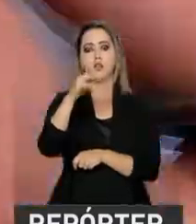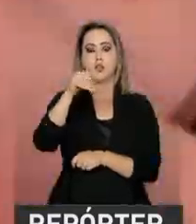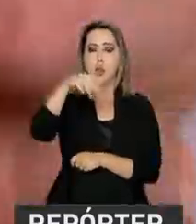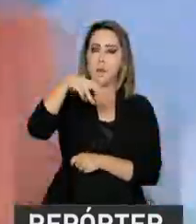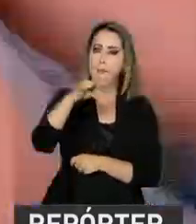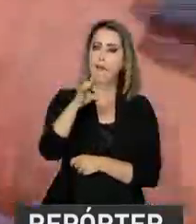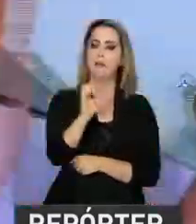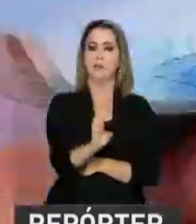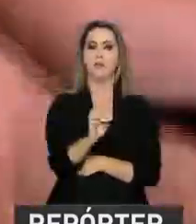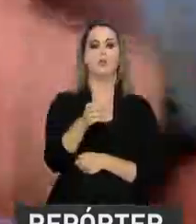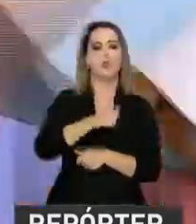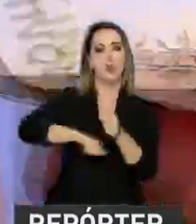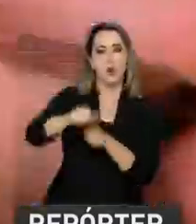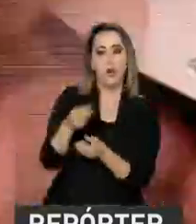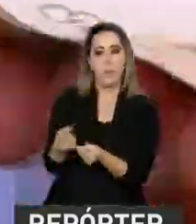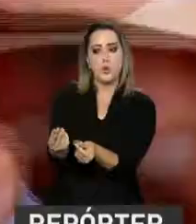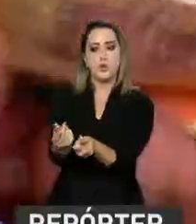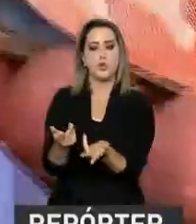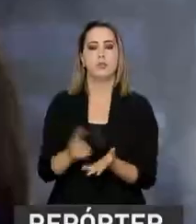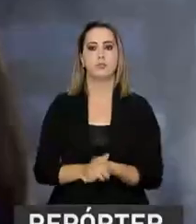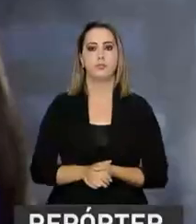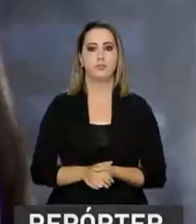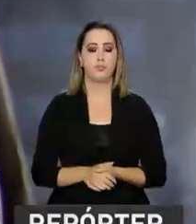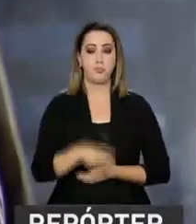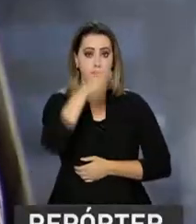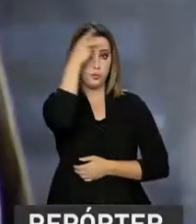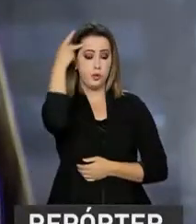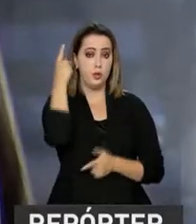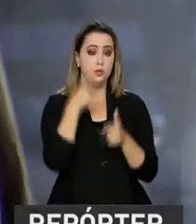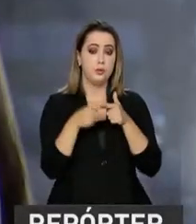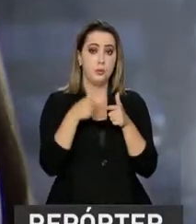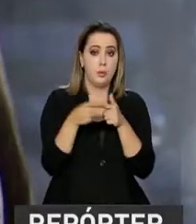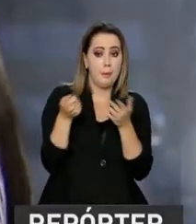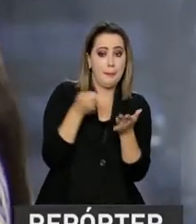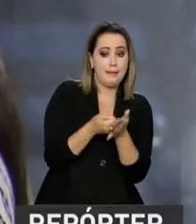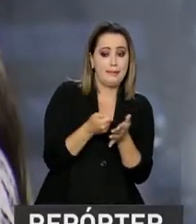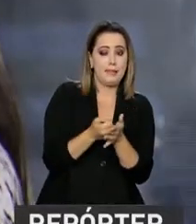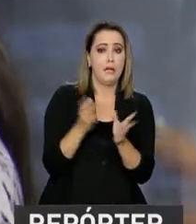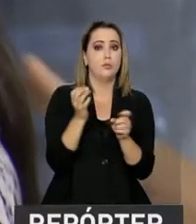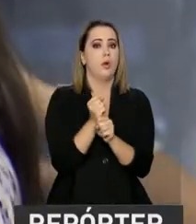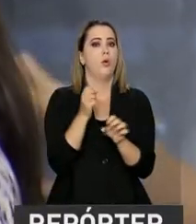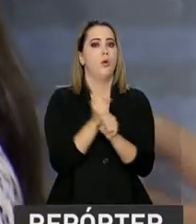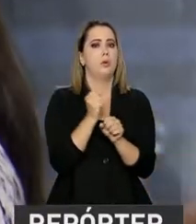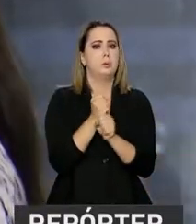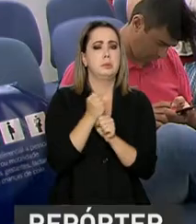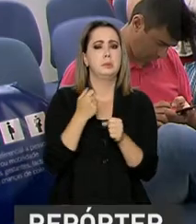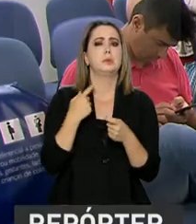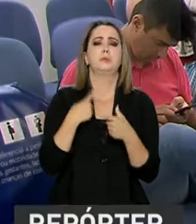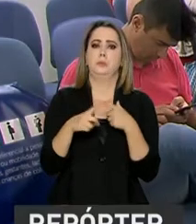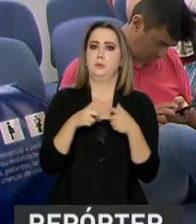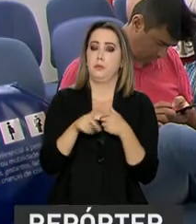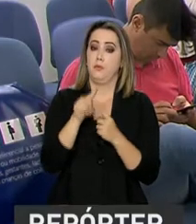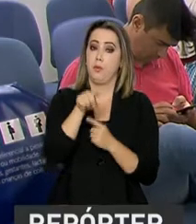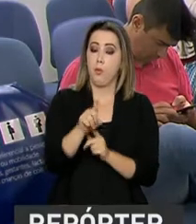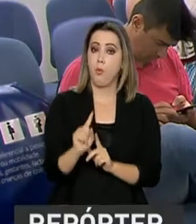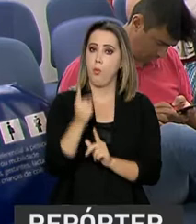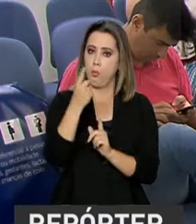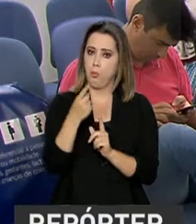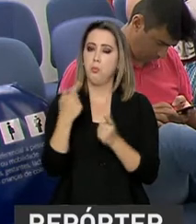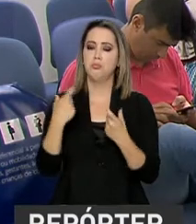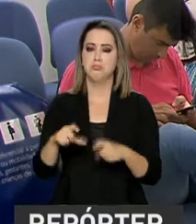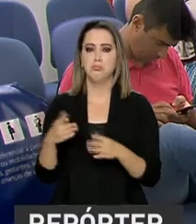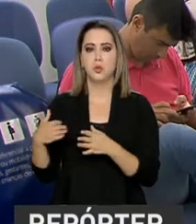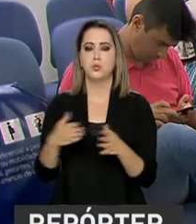para quem está sem dinheiro ou com dificuldades de pagar aquela conta que tira o sono uma saída pode ser o